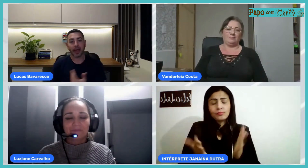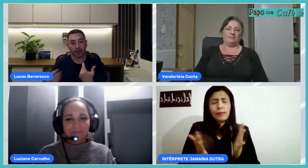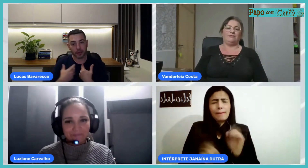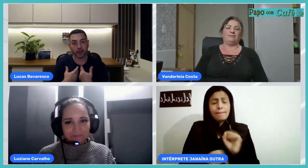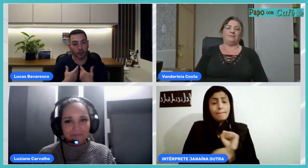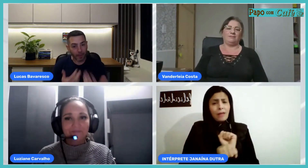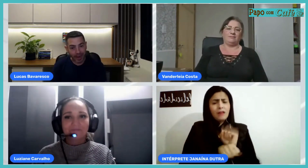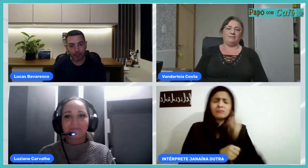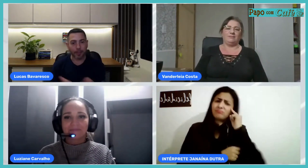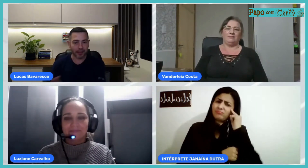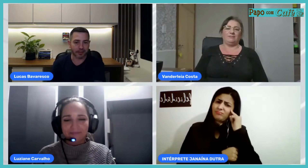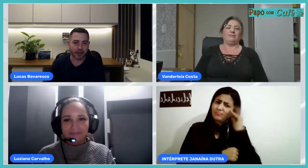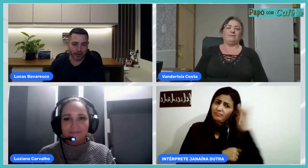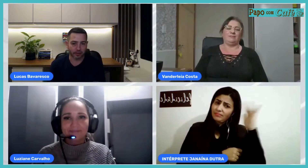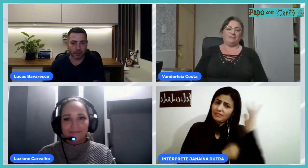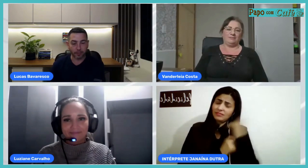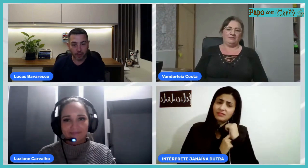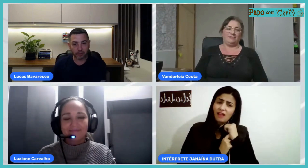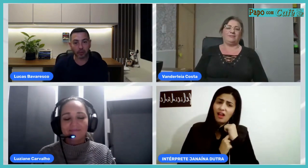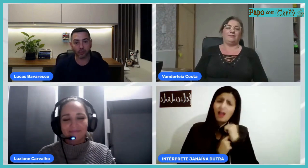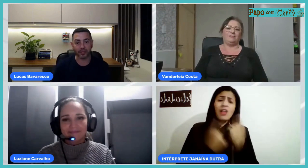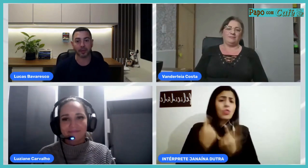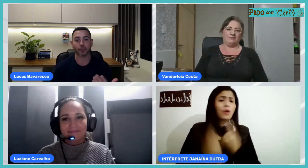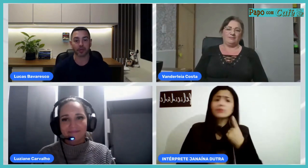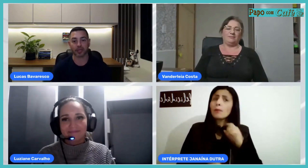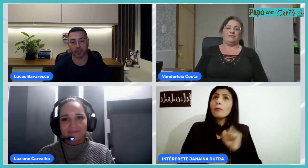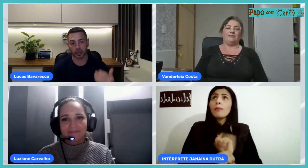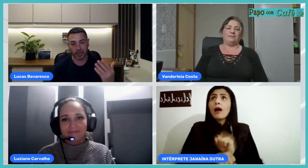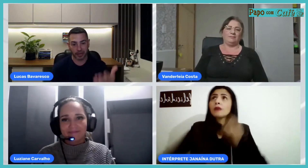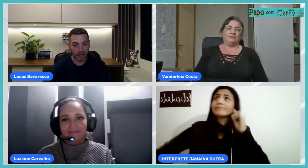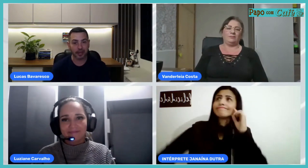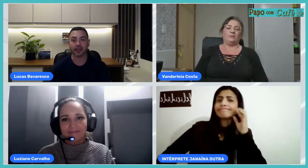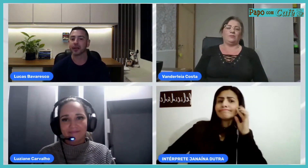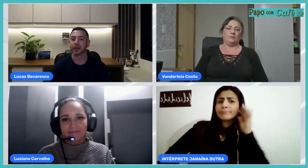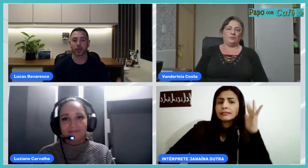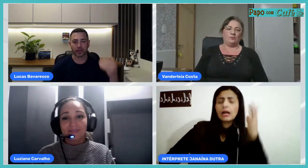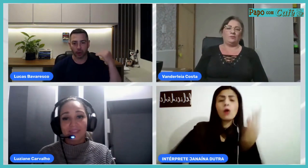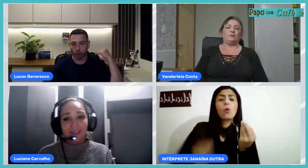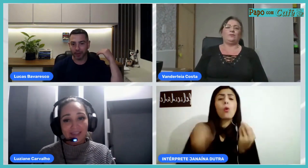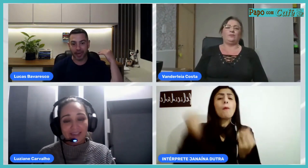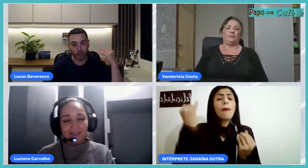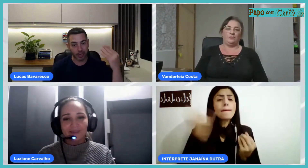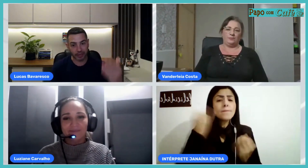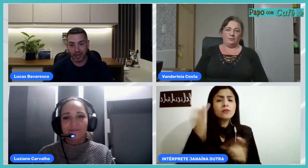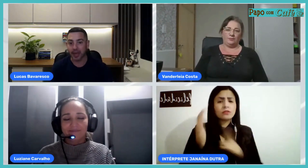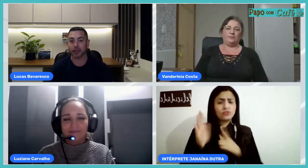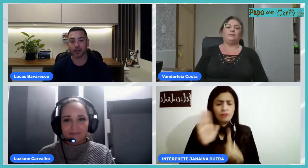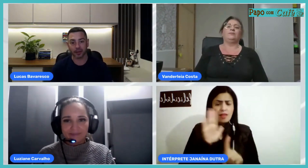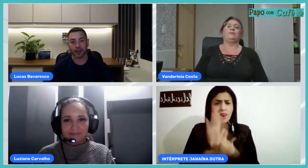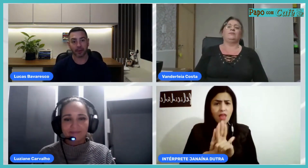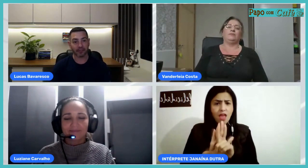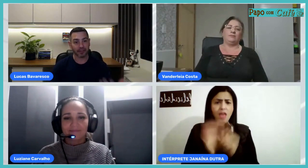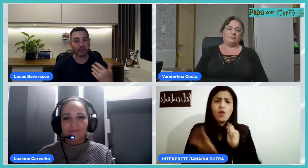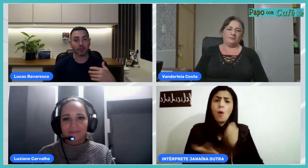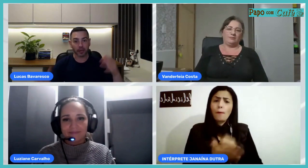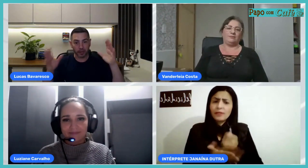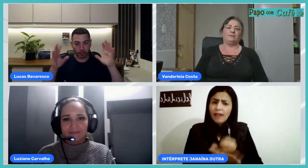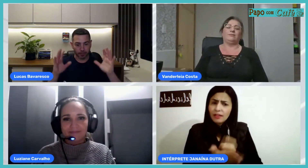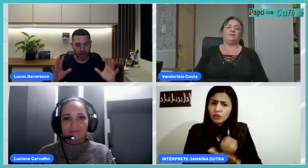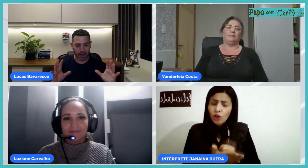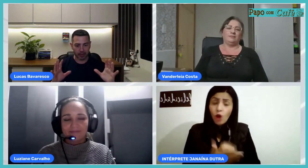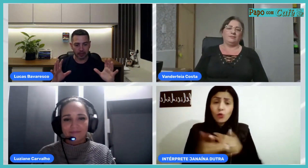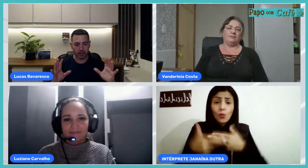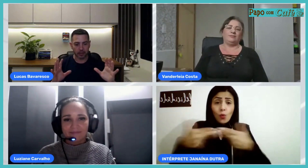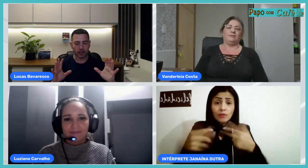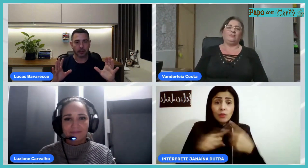pouquinho? A gente não para e pensa nisso, né? Por isso, talvez, a importância de ter a lei, de ter a obrigatoriedade, para fazer com que a